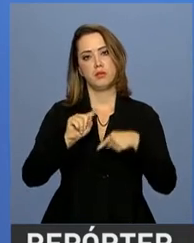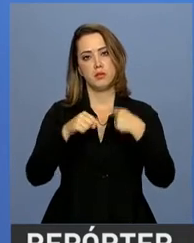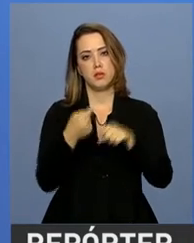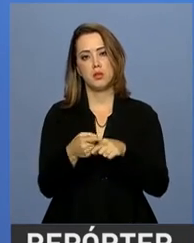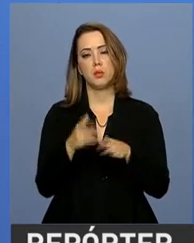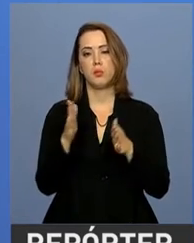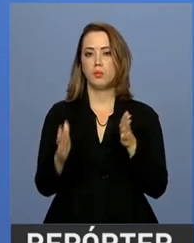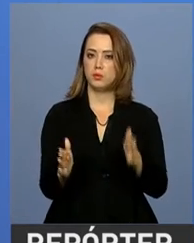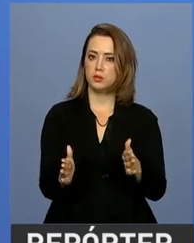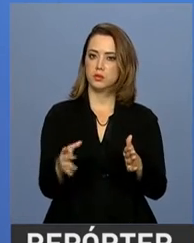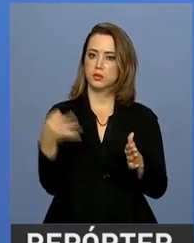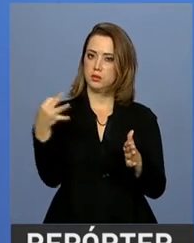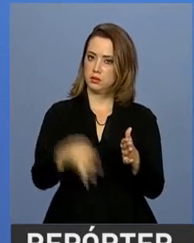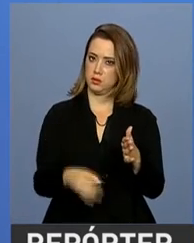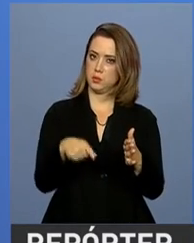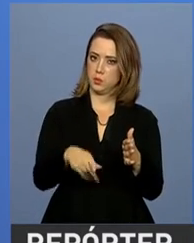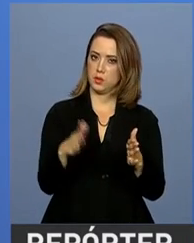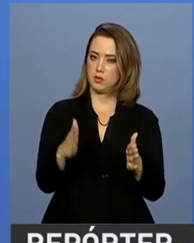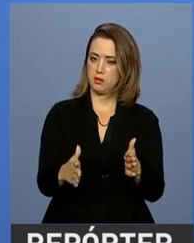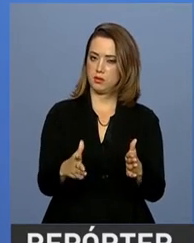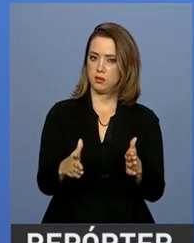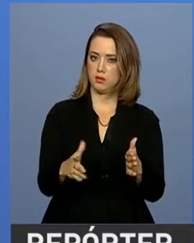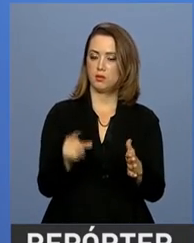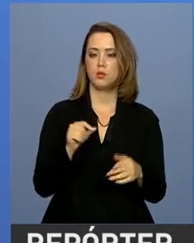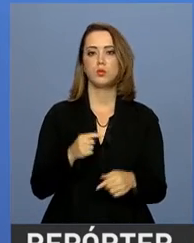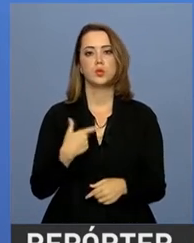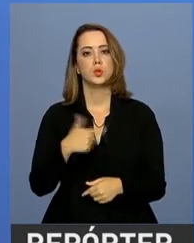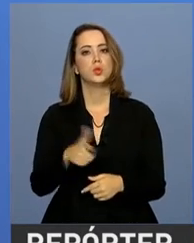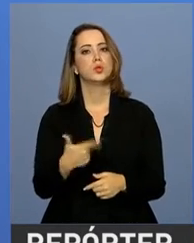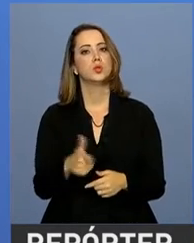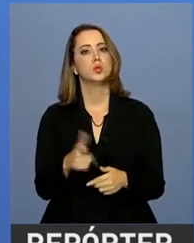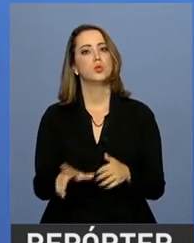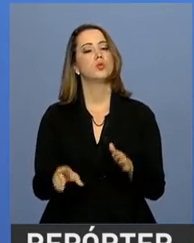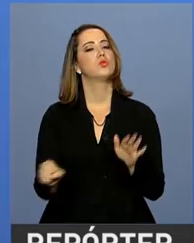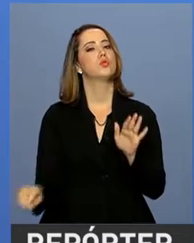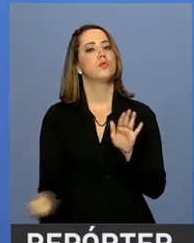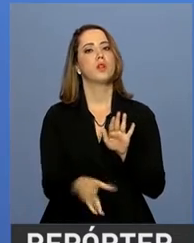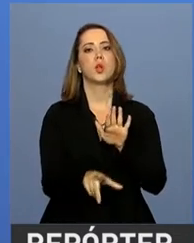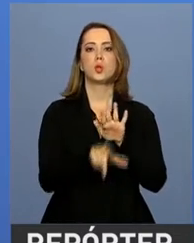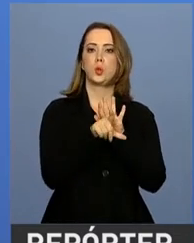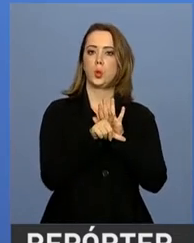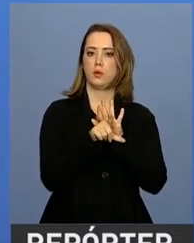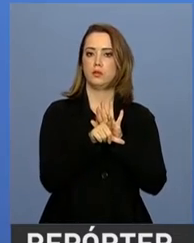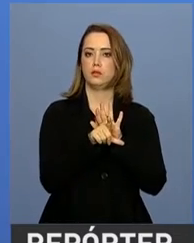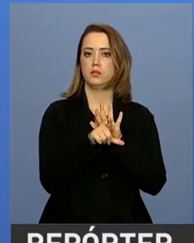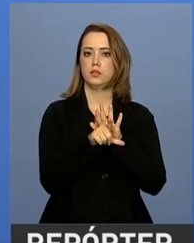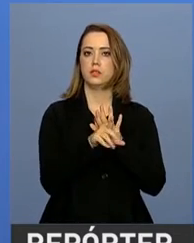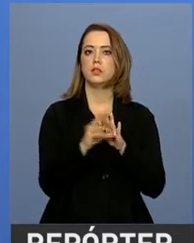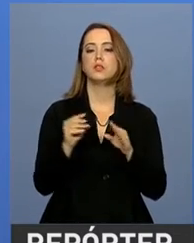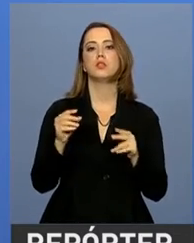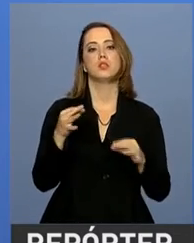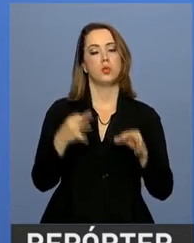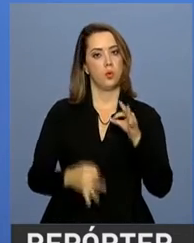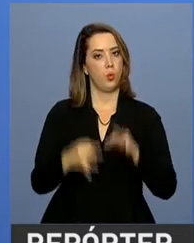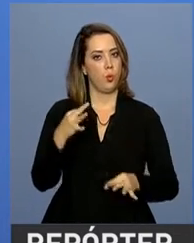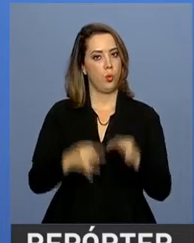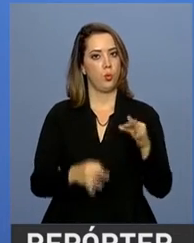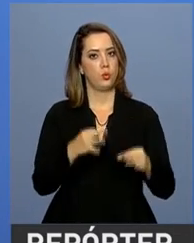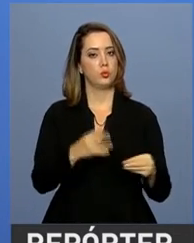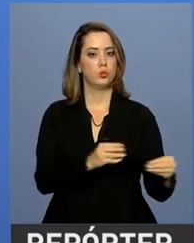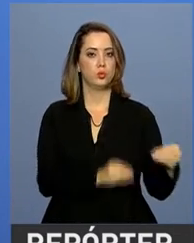prazo não houver a eliminação da omissão legislativa, aquela